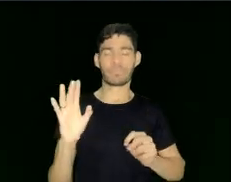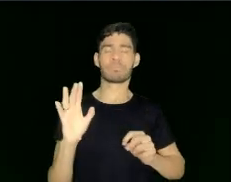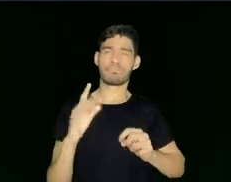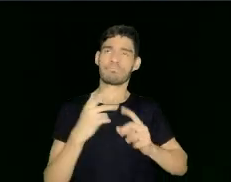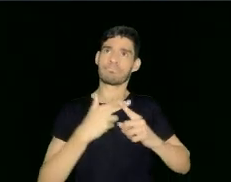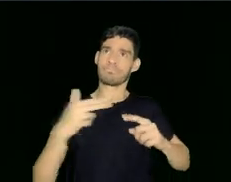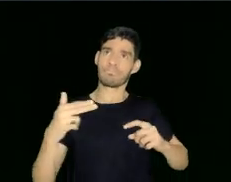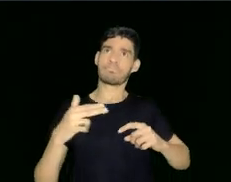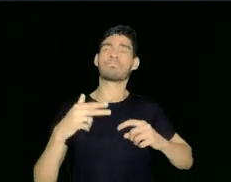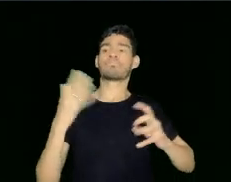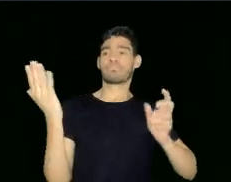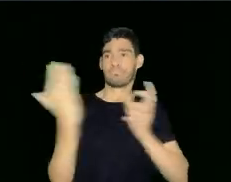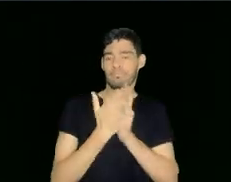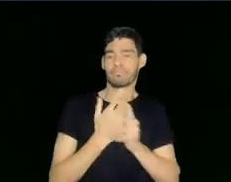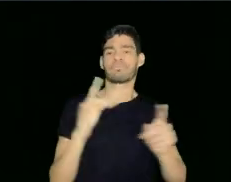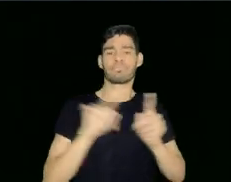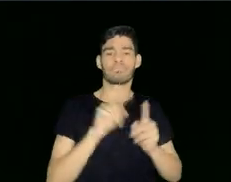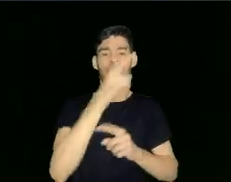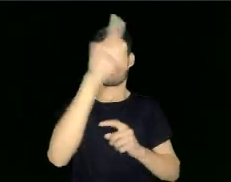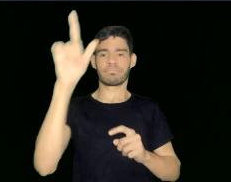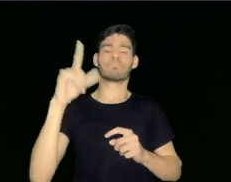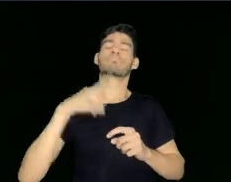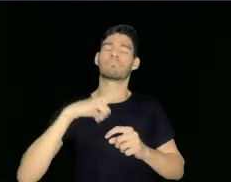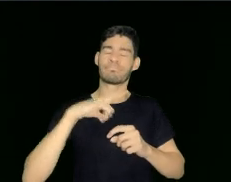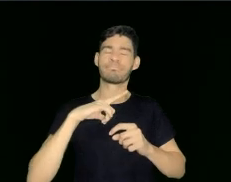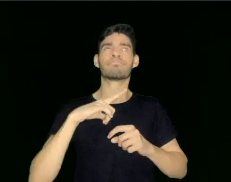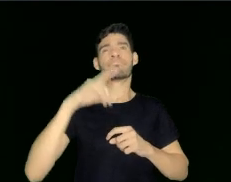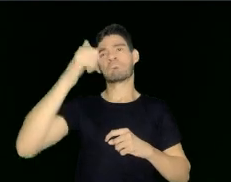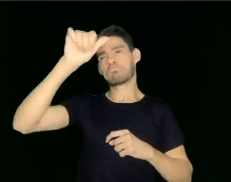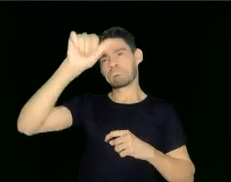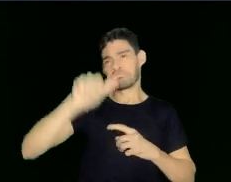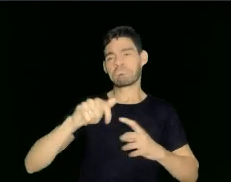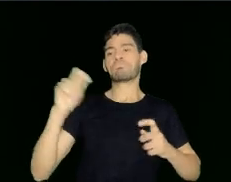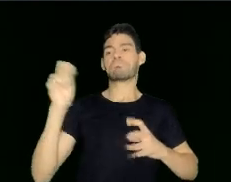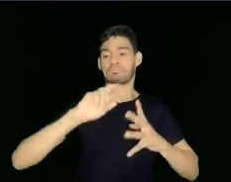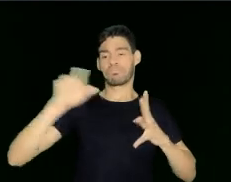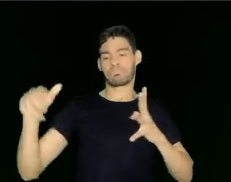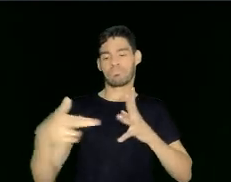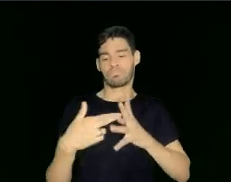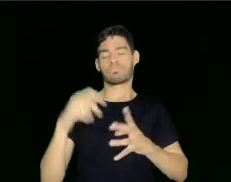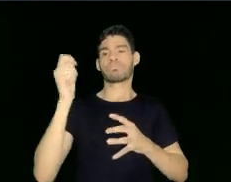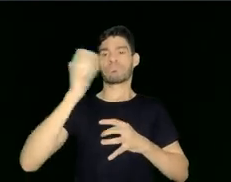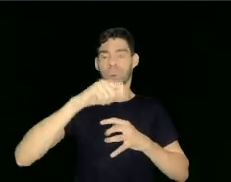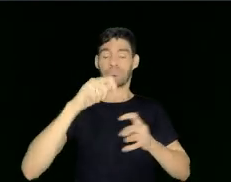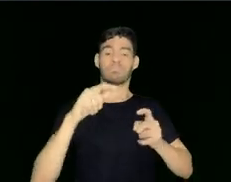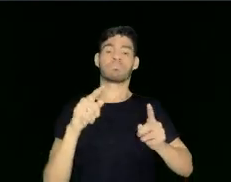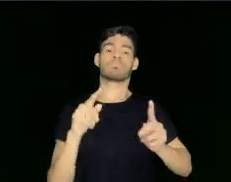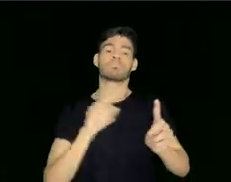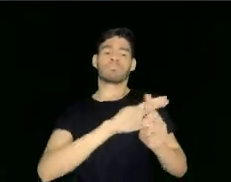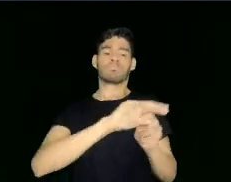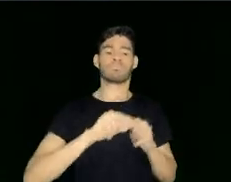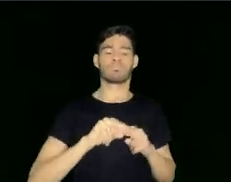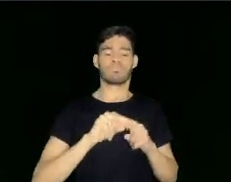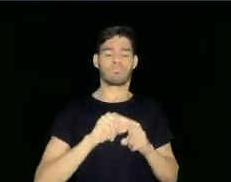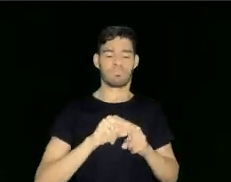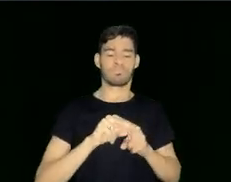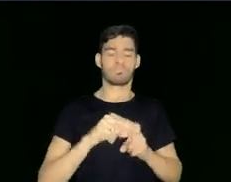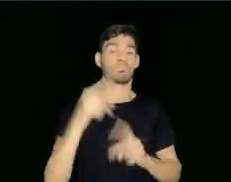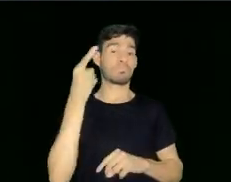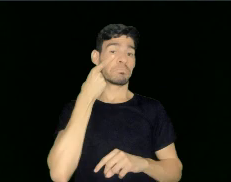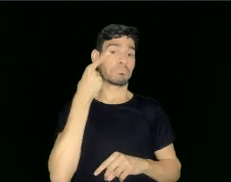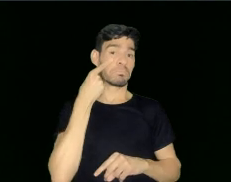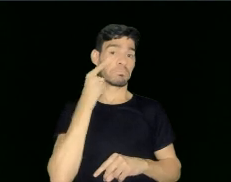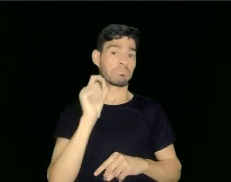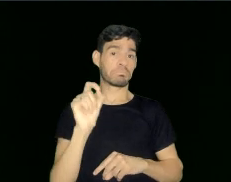gostaria apenas de dizer que, claro, essa ação, como outras, estão sob iúdice, sujeitas a recursos,